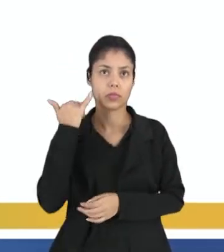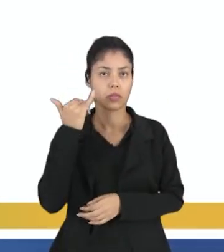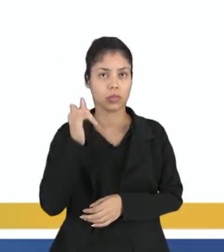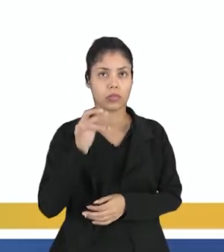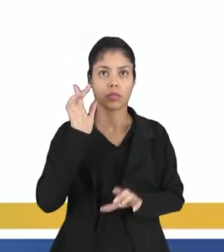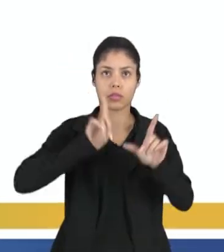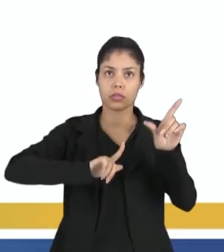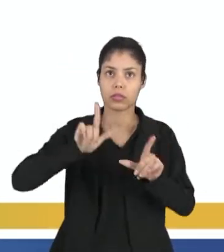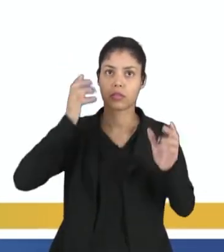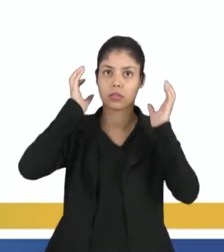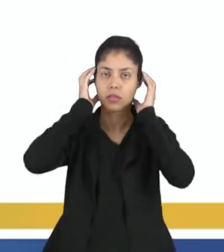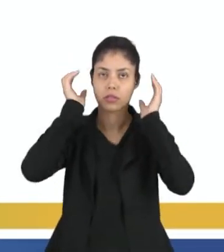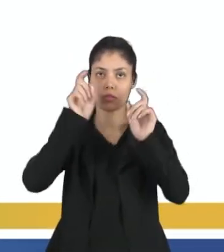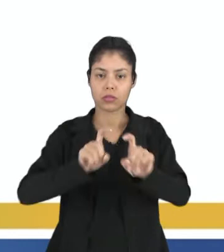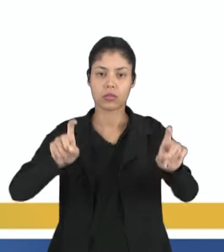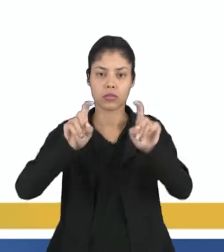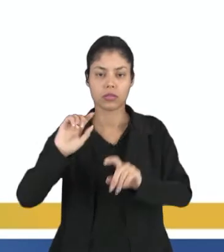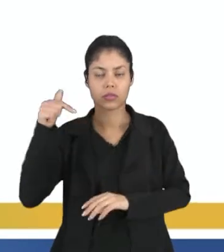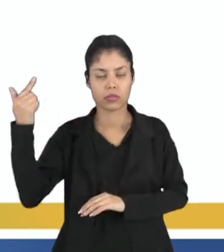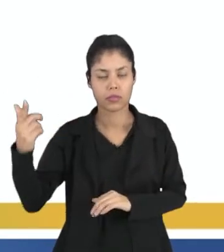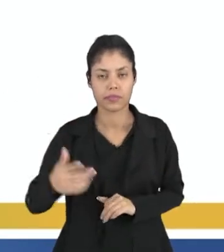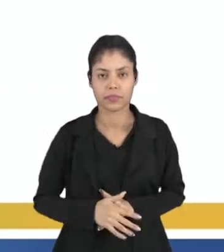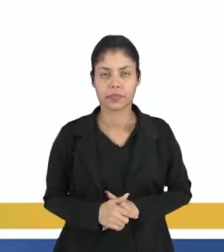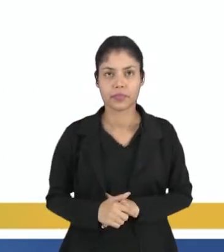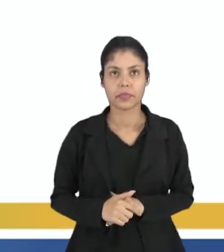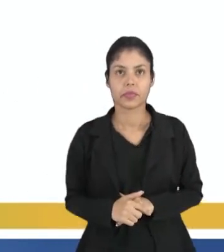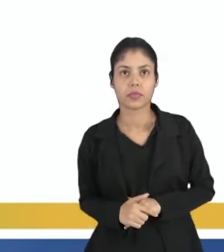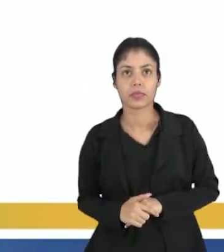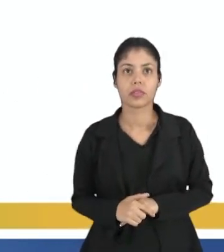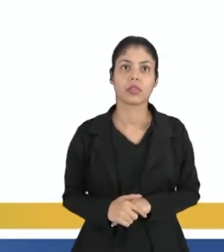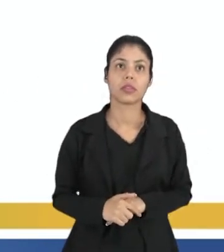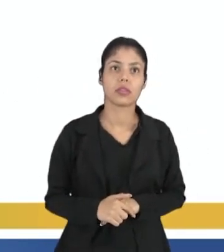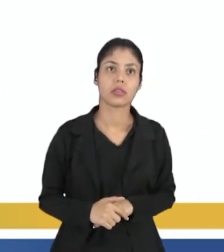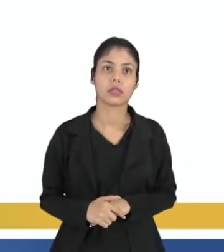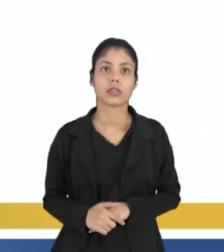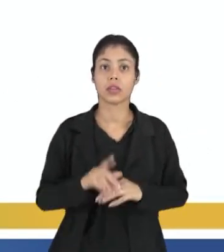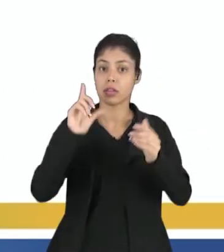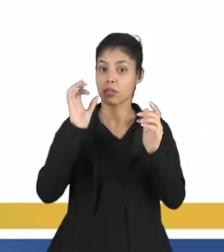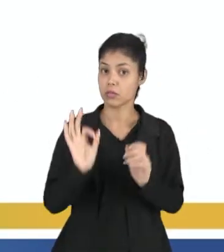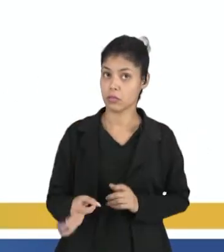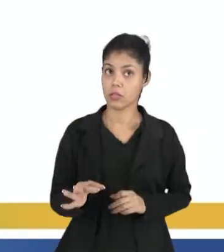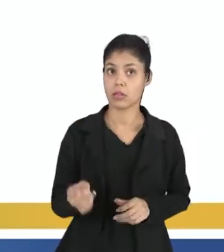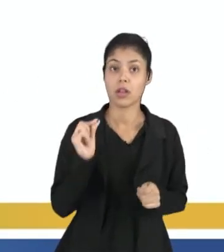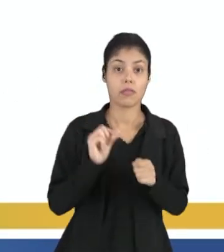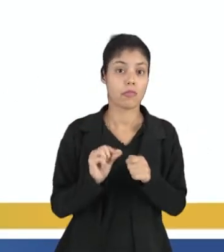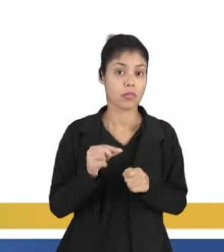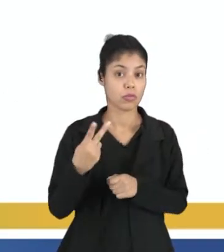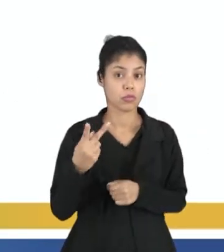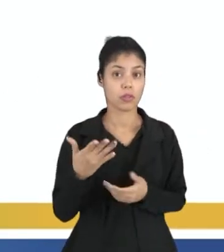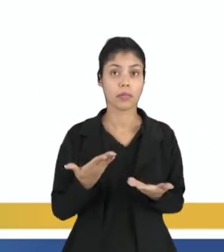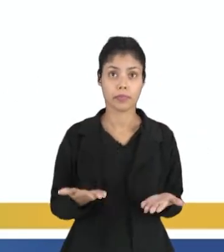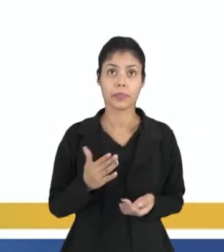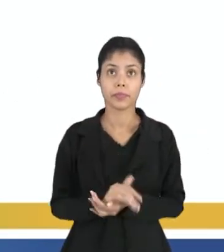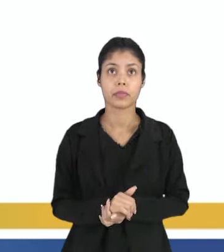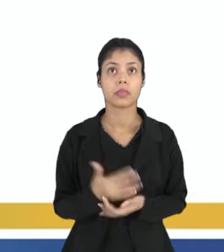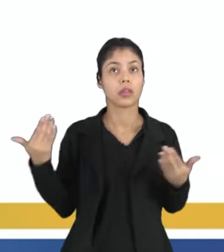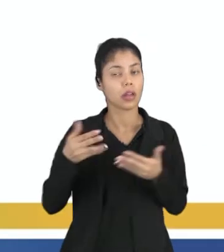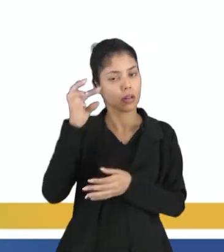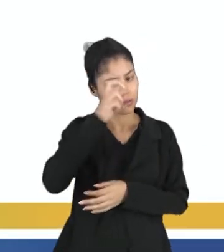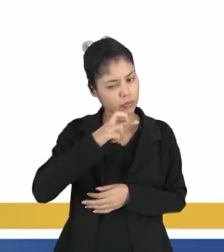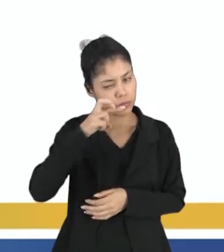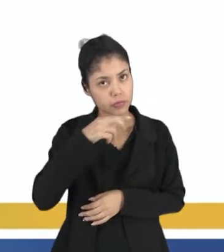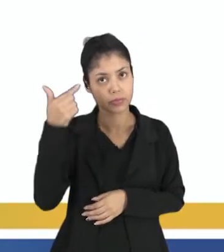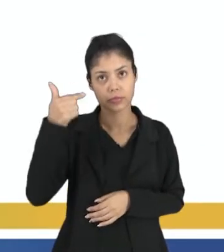dentre outros, celular, TVs, rádios, computadores, etc. Lixo tem lugar certo, faça a sua parte. Então, vamos agora